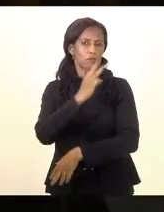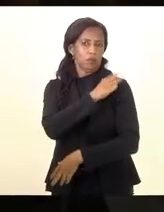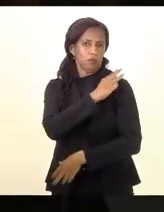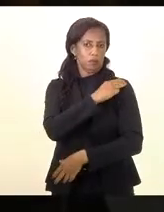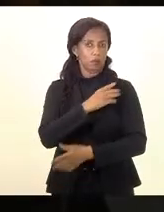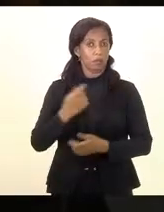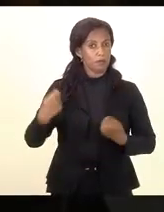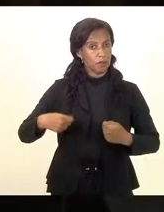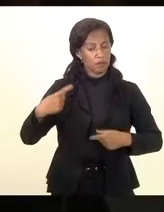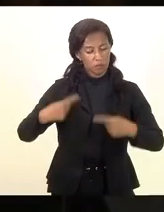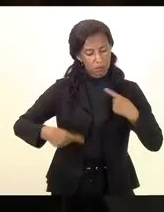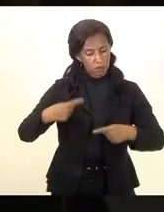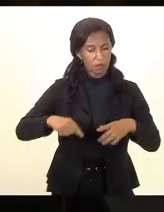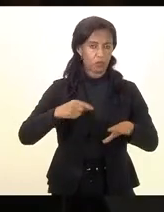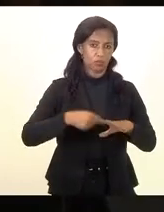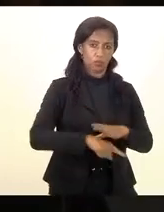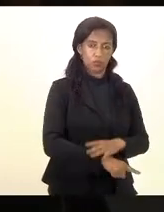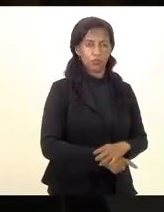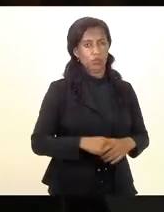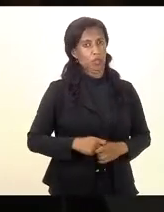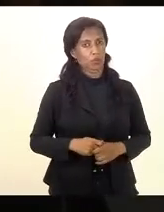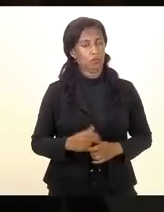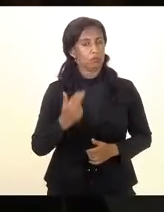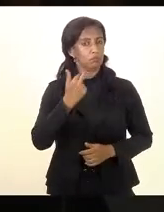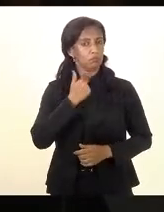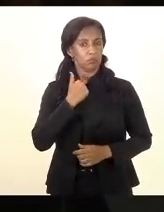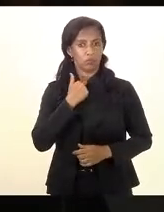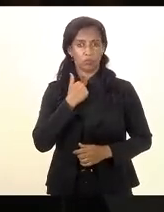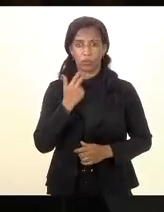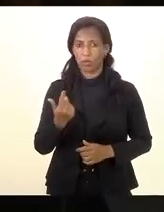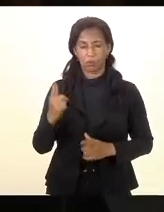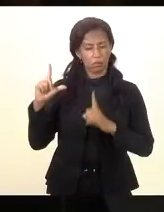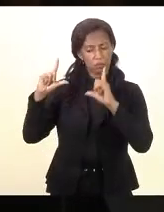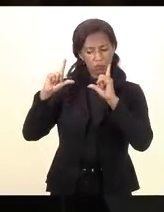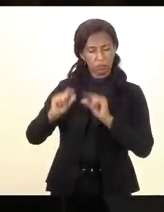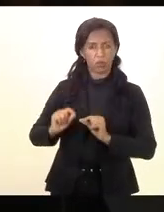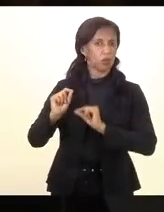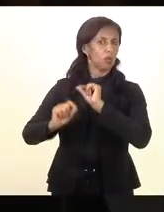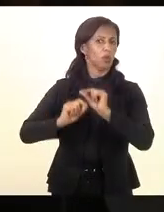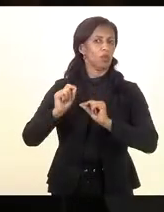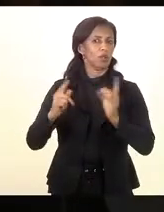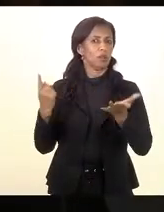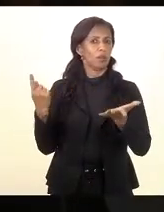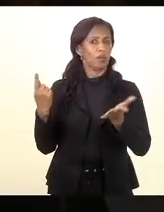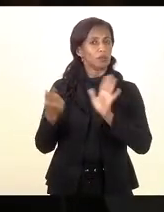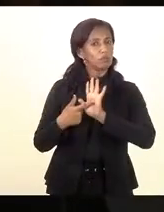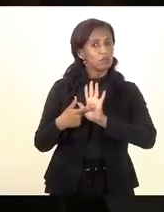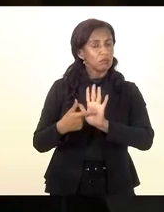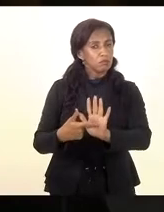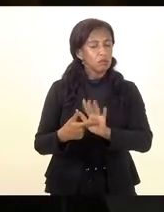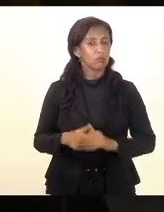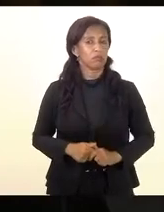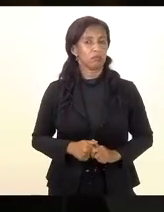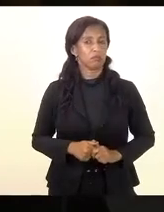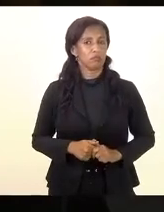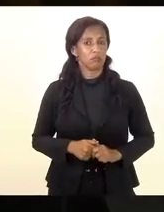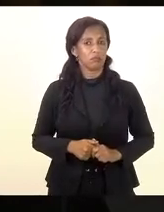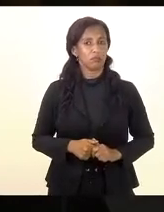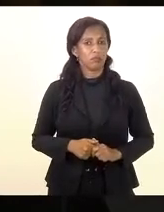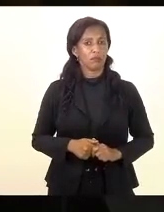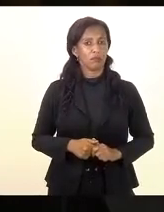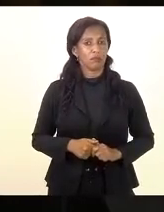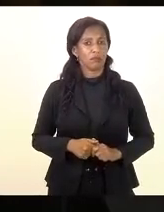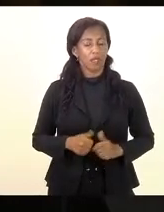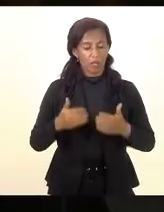com profundidade não podemos minimizar o que pode representar iniciar o